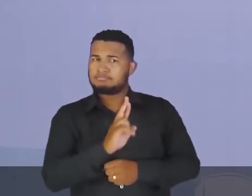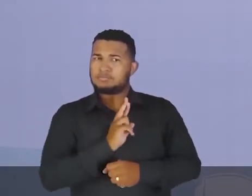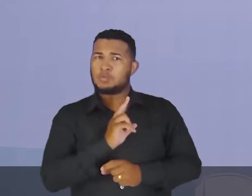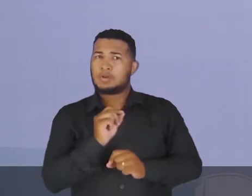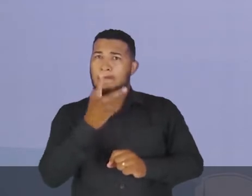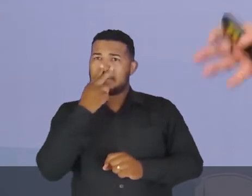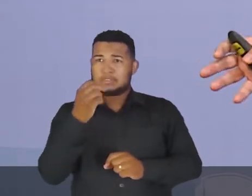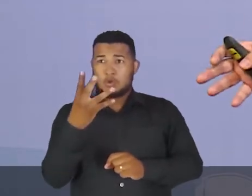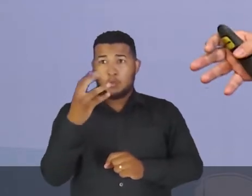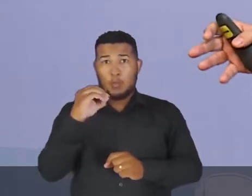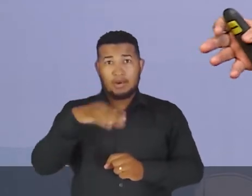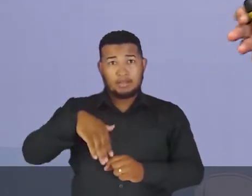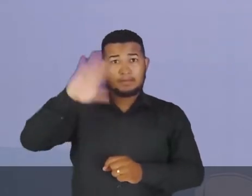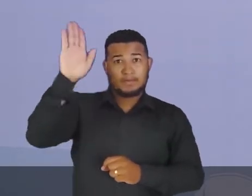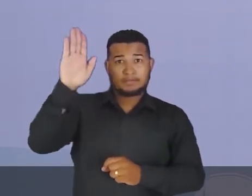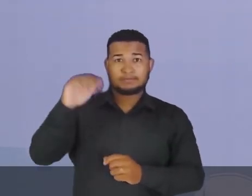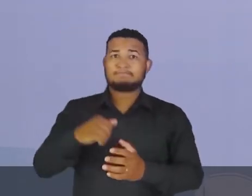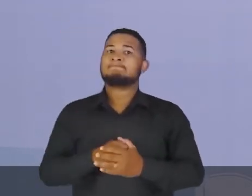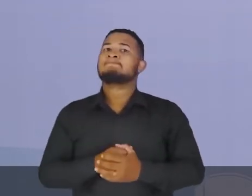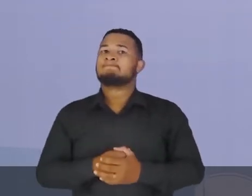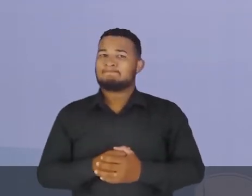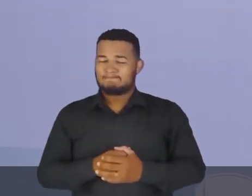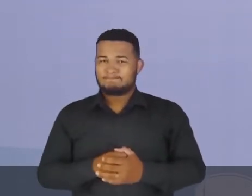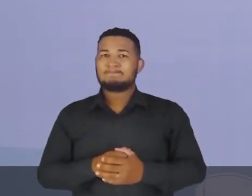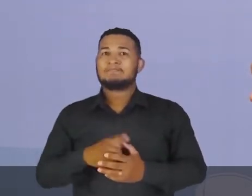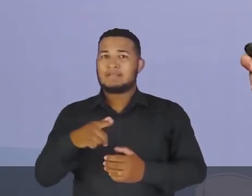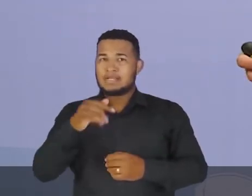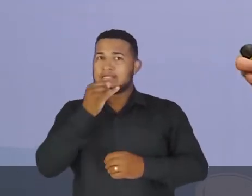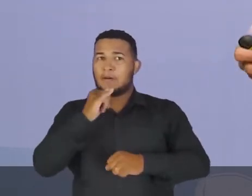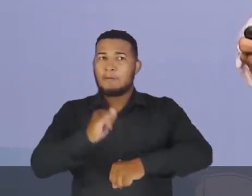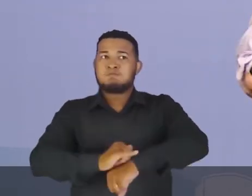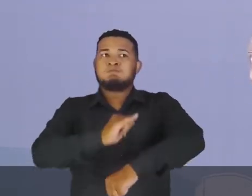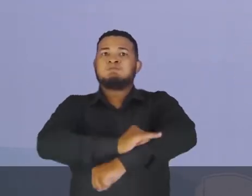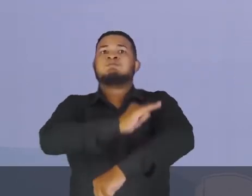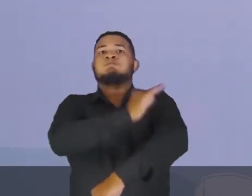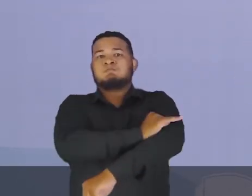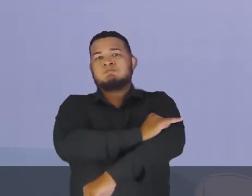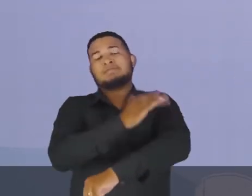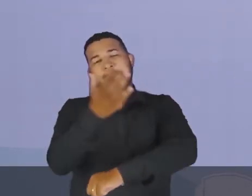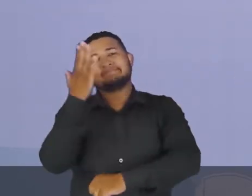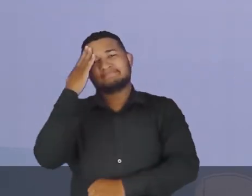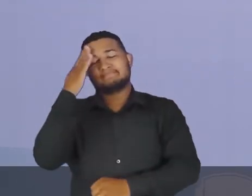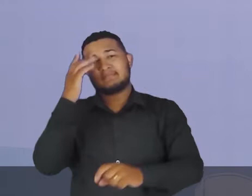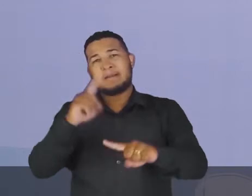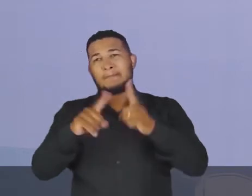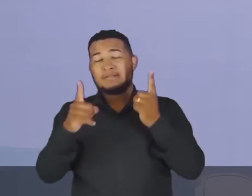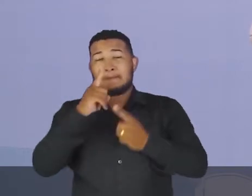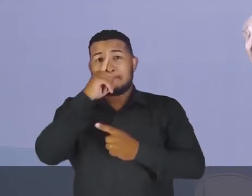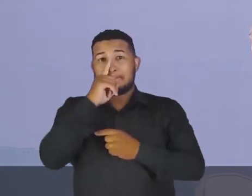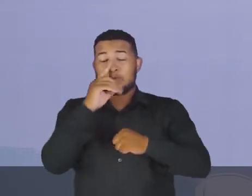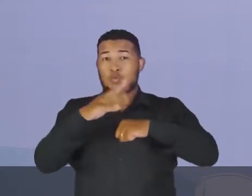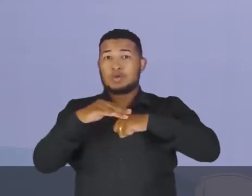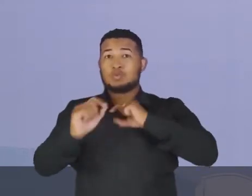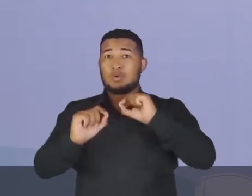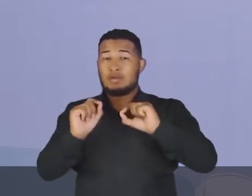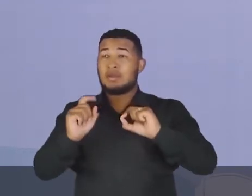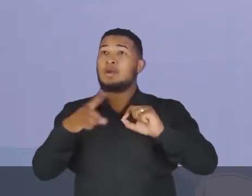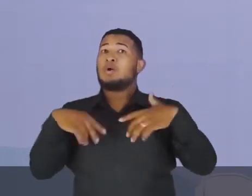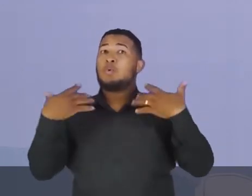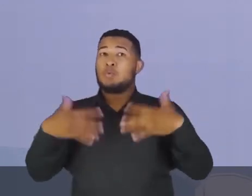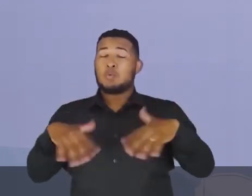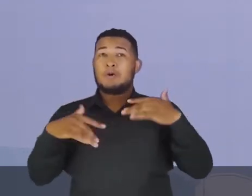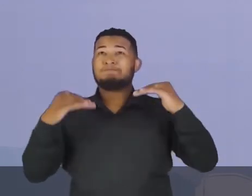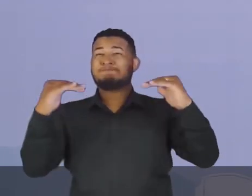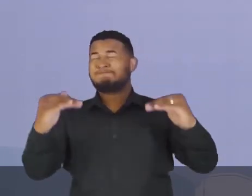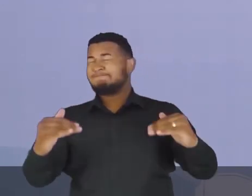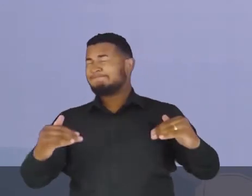resultado acima de 40, a sua classificação é lógica, é considerada obesa, só que esse risco para a doença é considerado